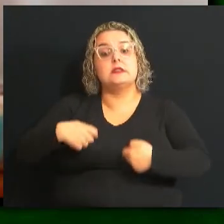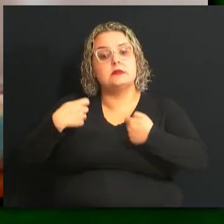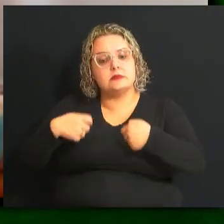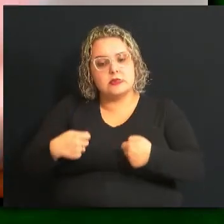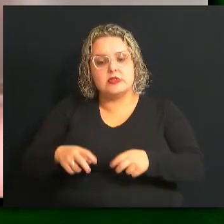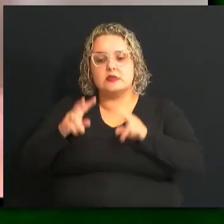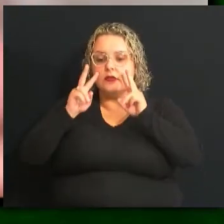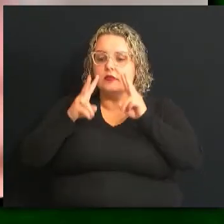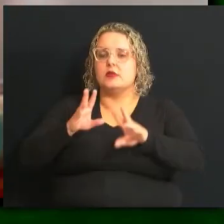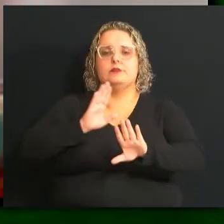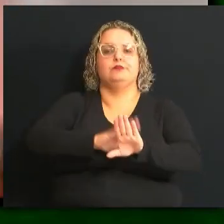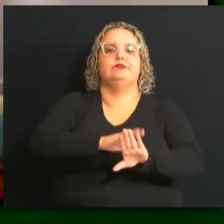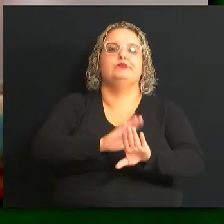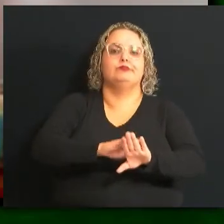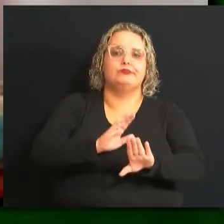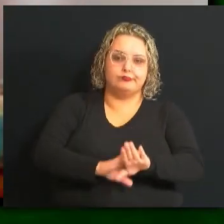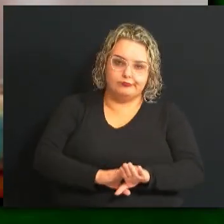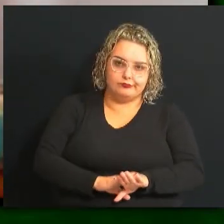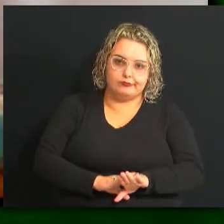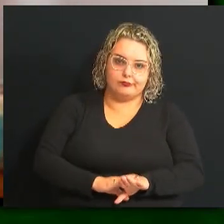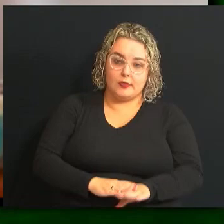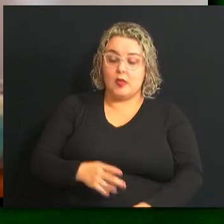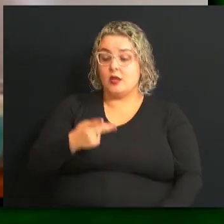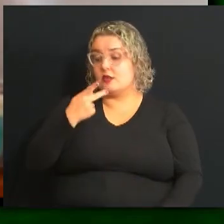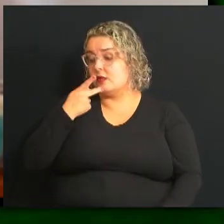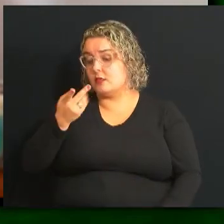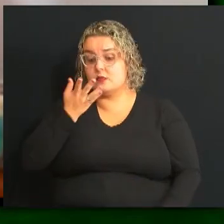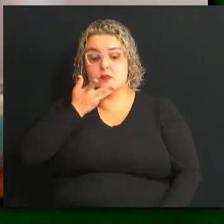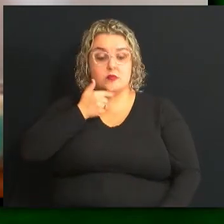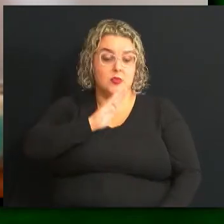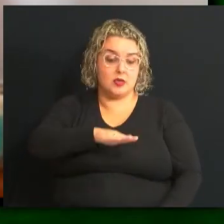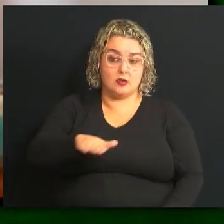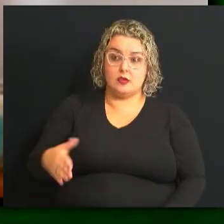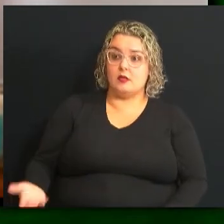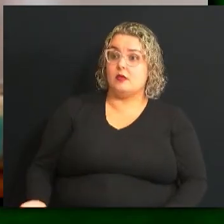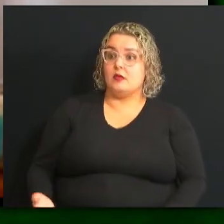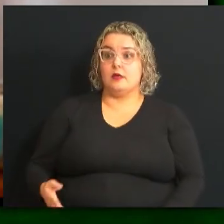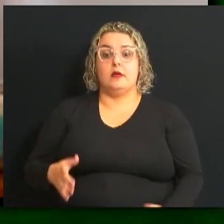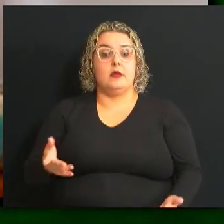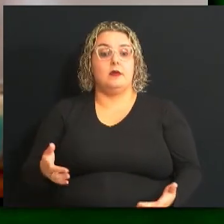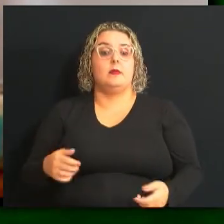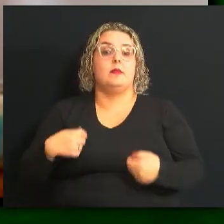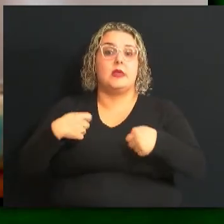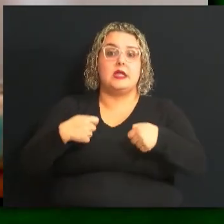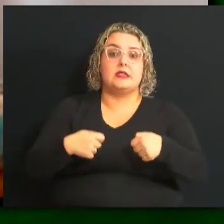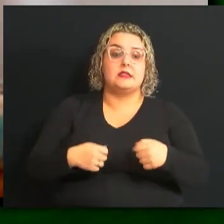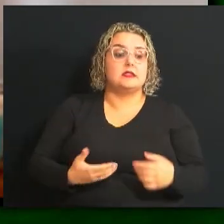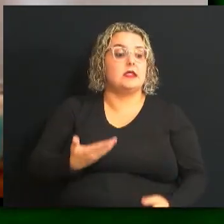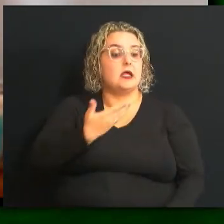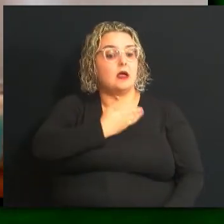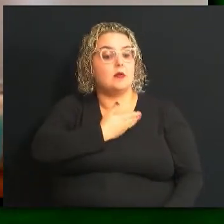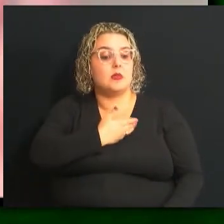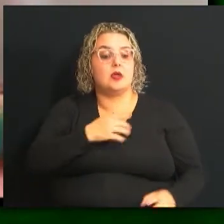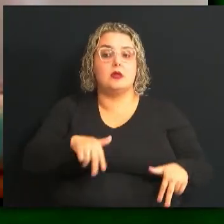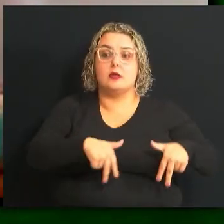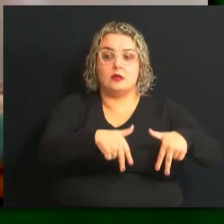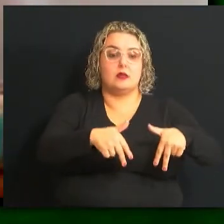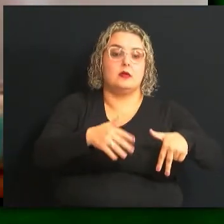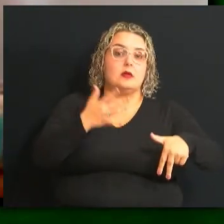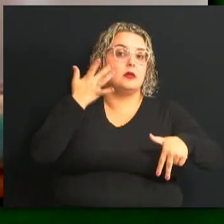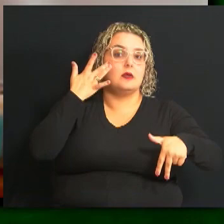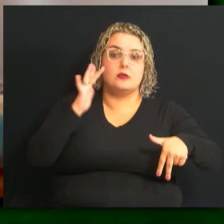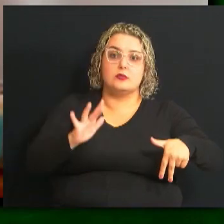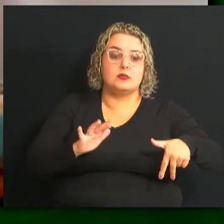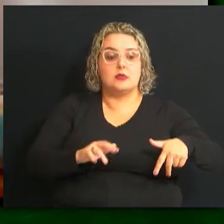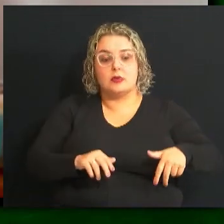prática. Porque não adianta a gente falar para as crianças, olha, tem que ser bacana com um coleguinha que não sabe andar direito. Isso não